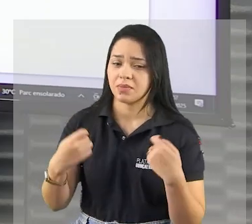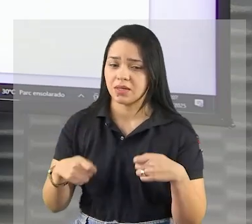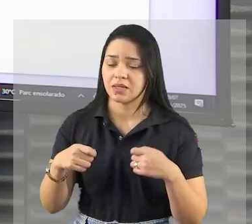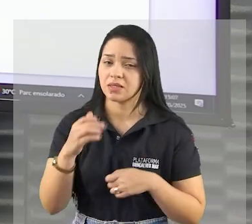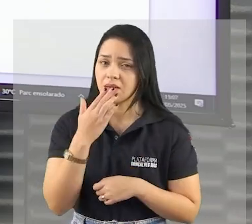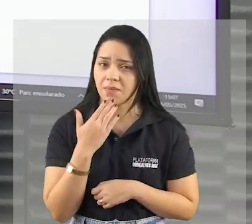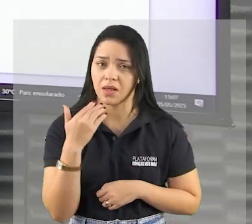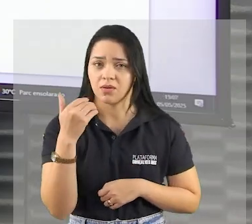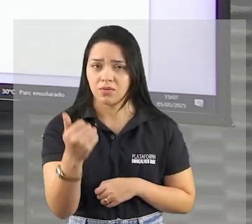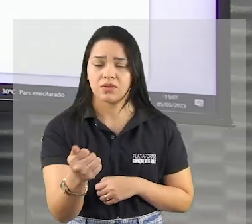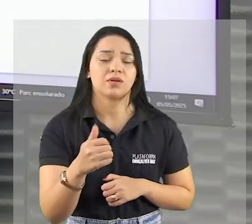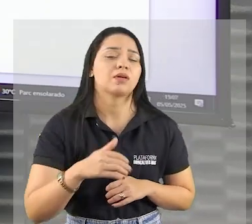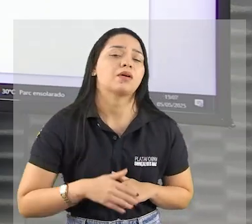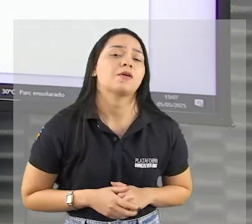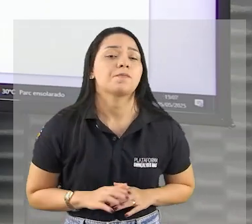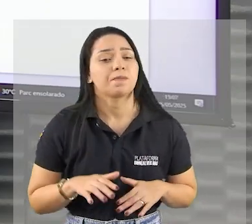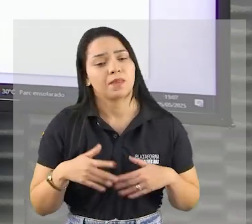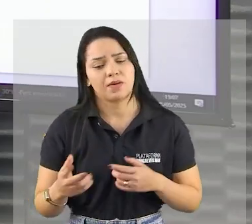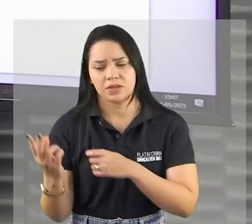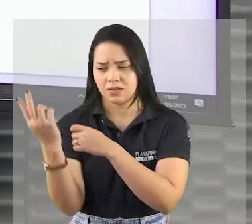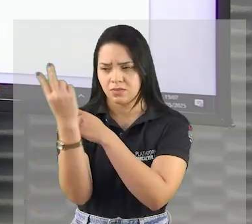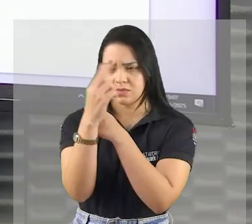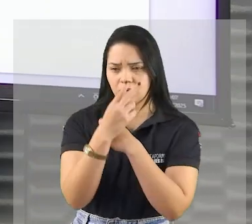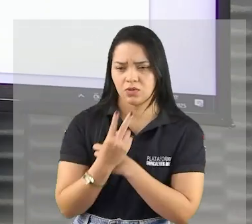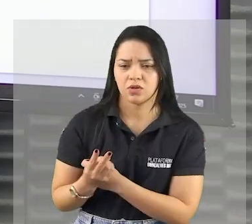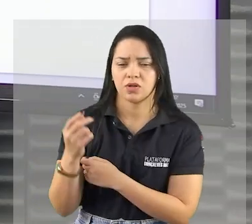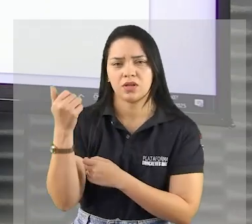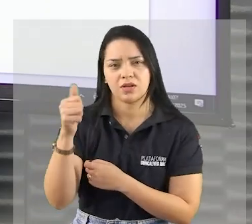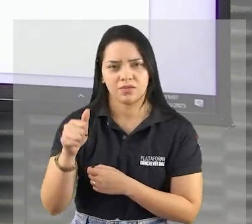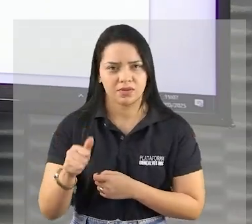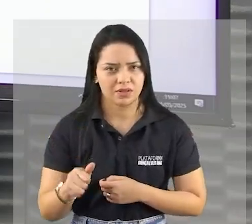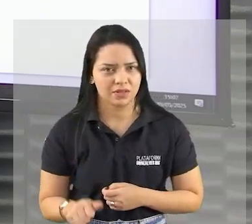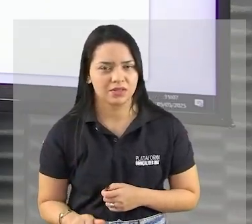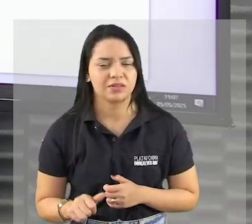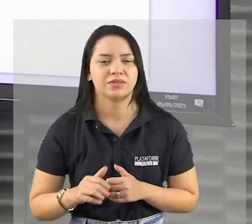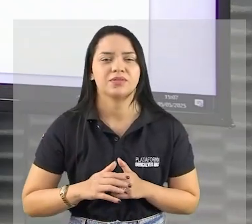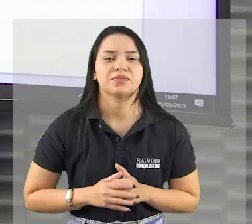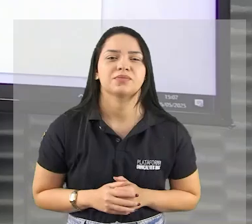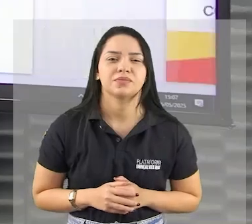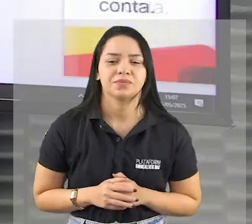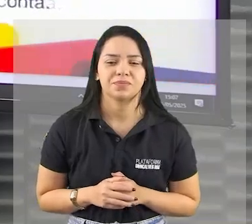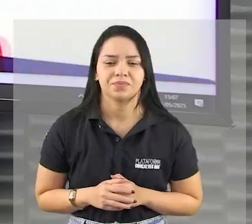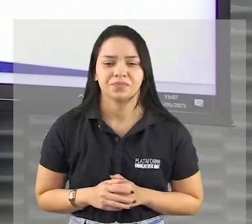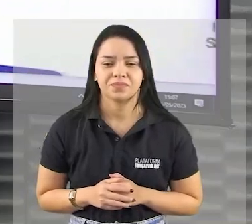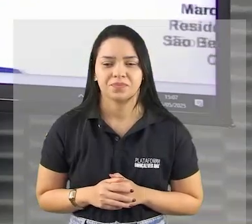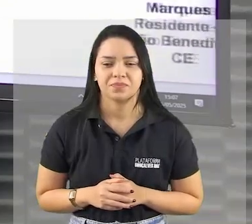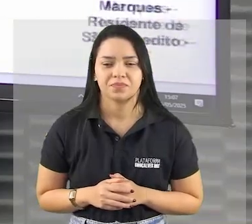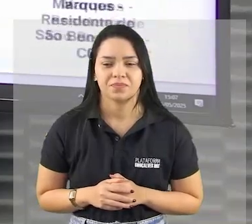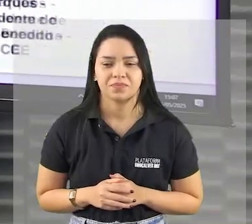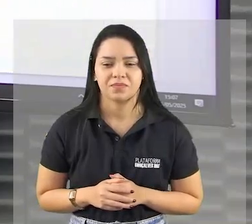melhorar. Então, aí você vai se monitorando e avaliando o seu desempenho, certo?